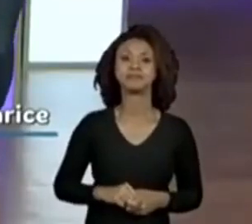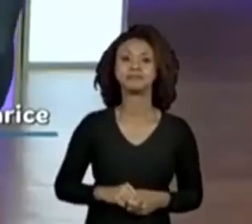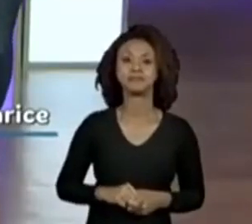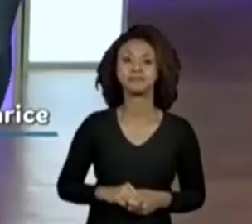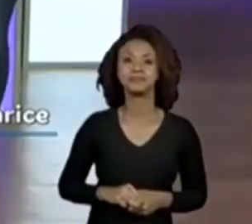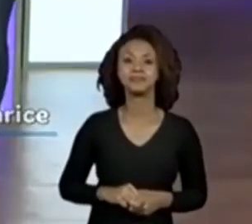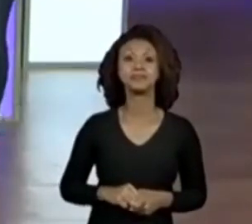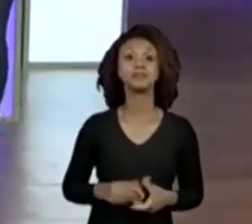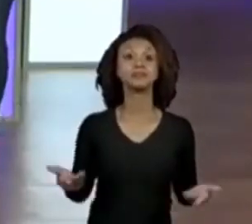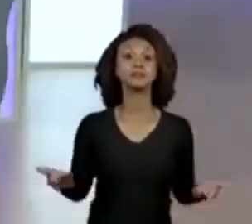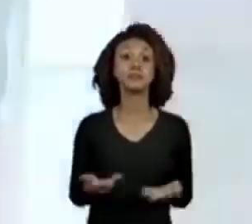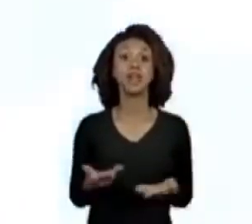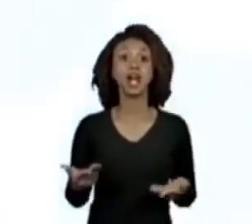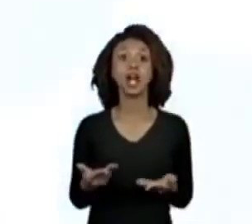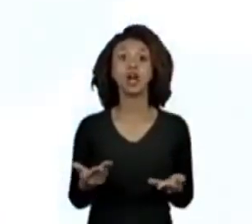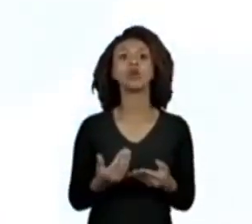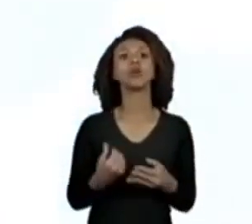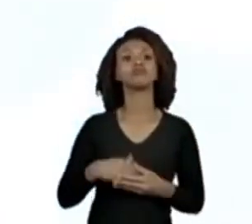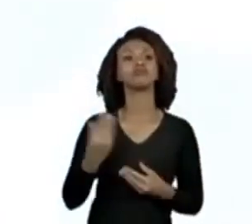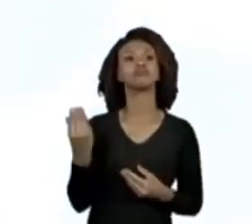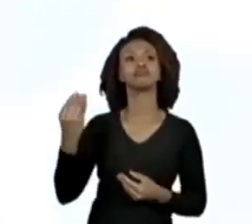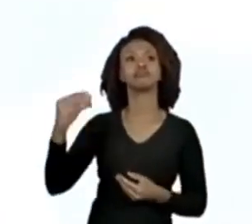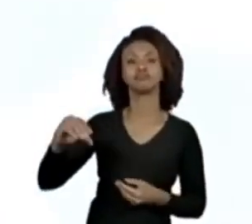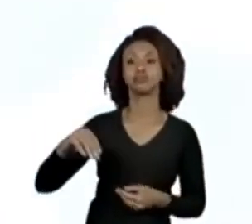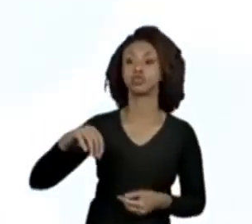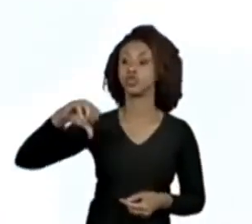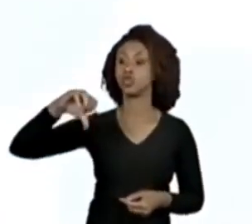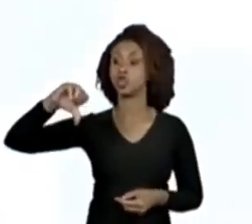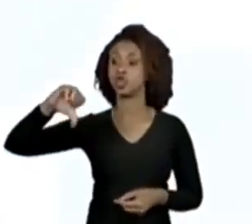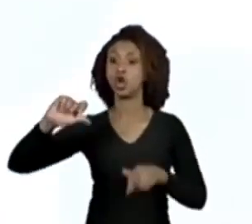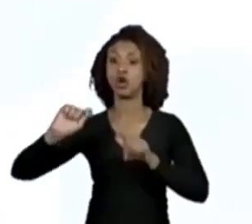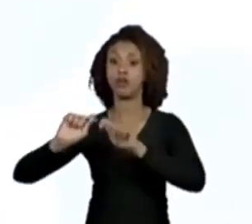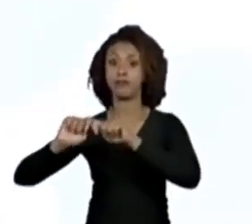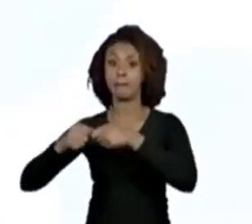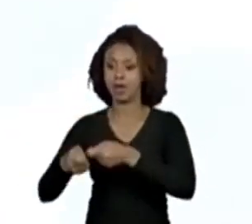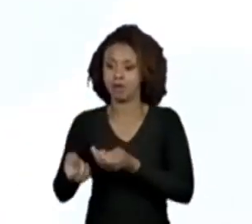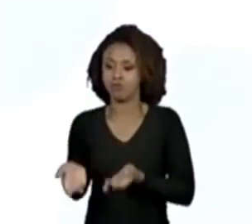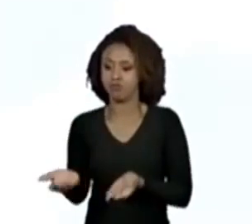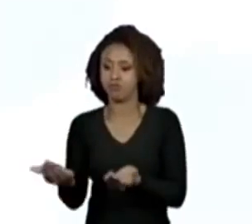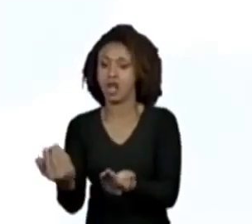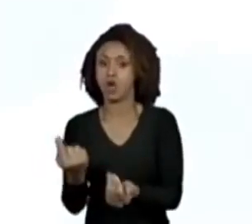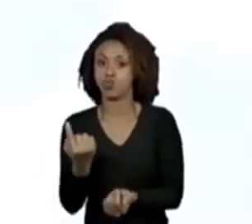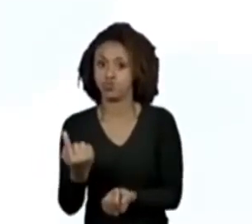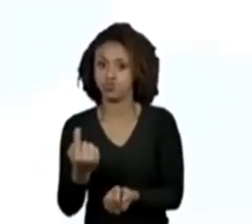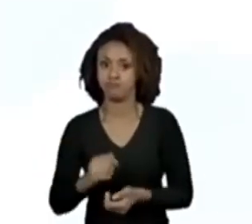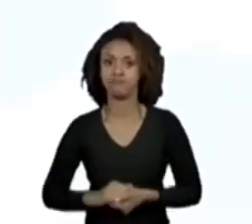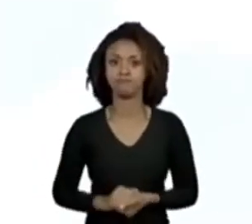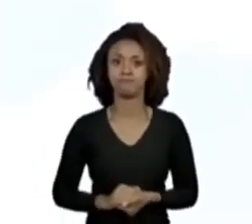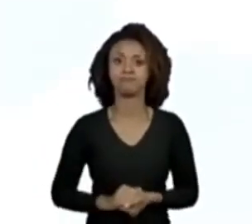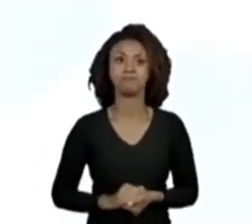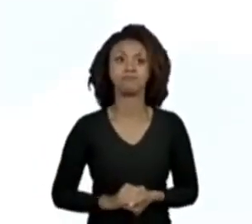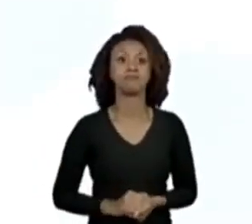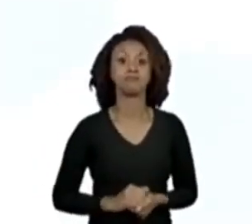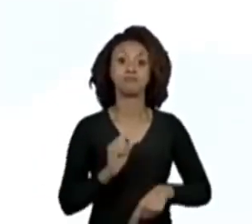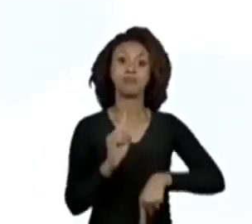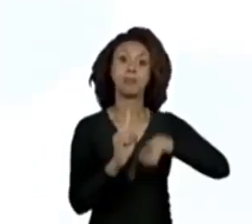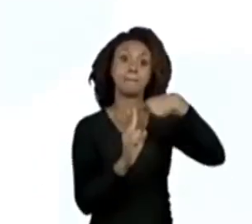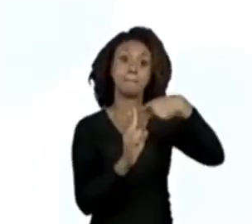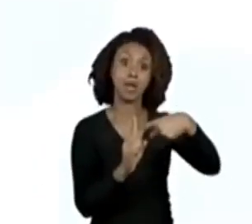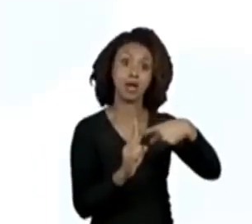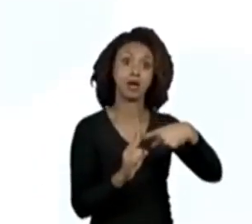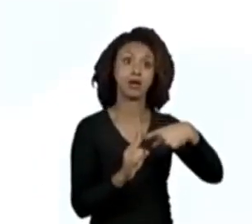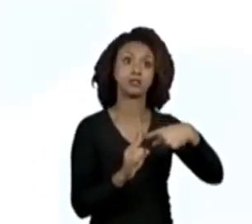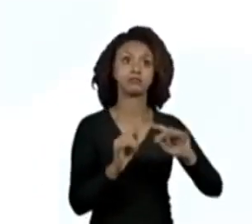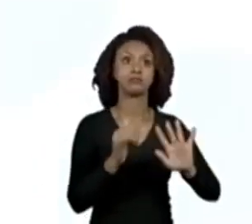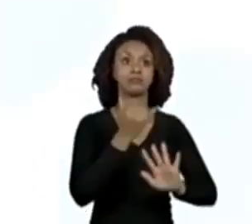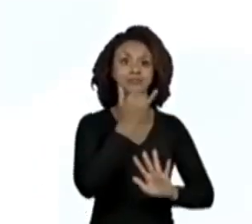Então, eu vou colocar aqui 9 pães da primeira assadeira mais os 9...